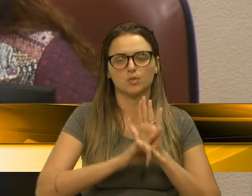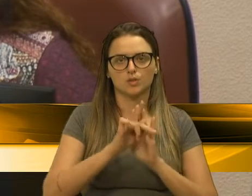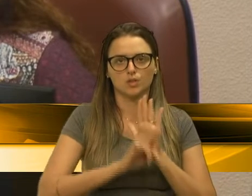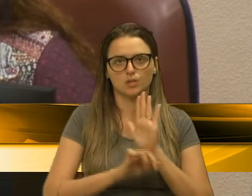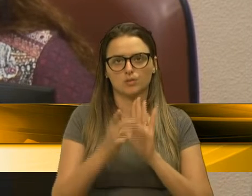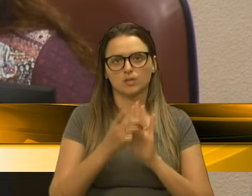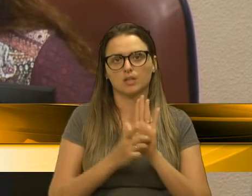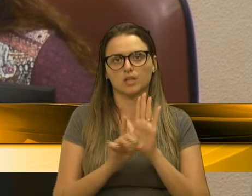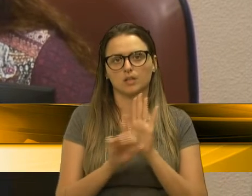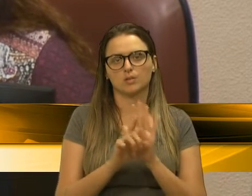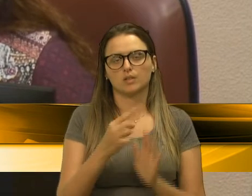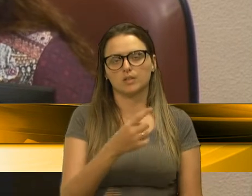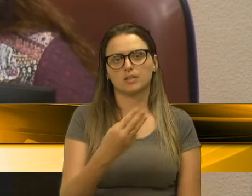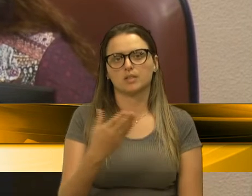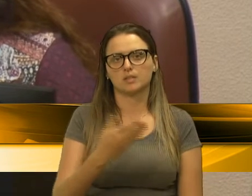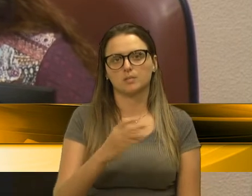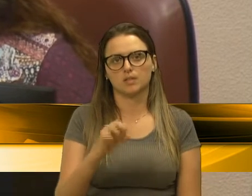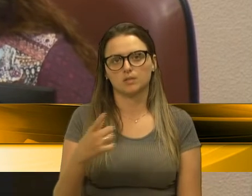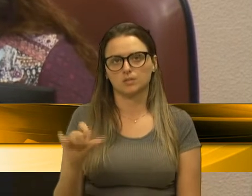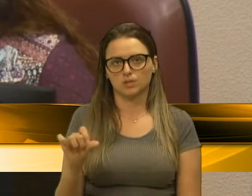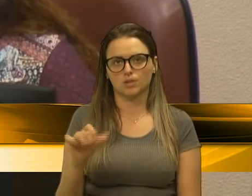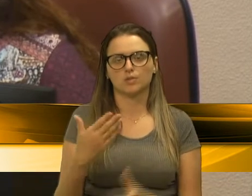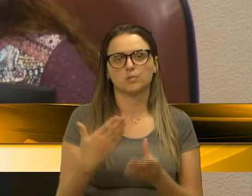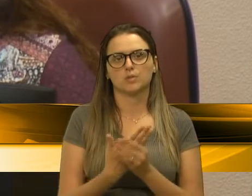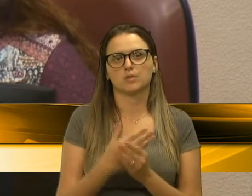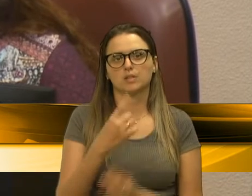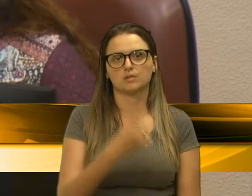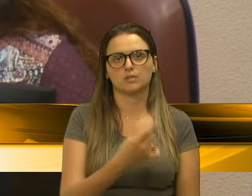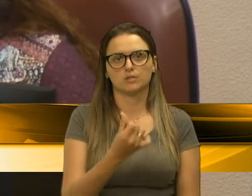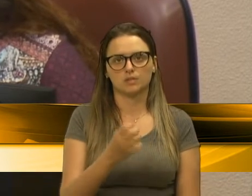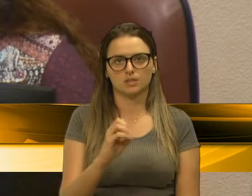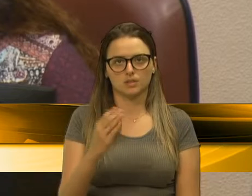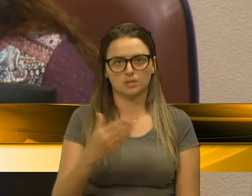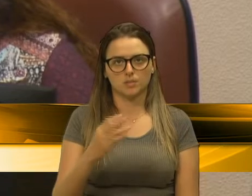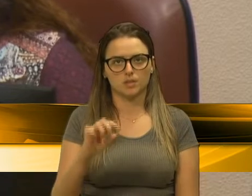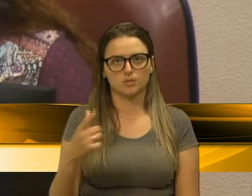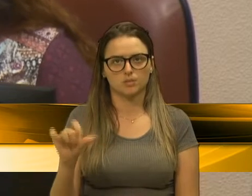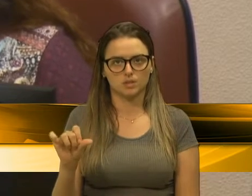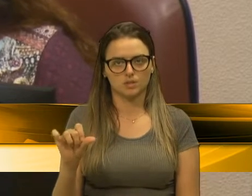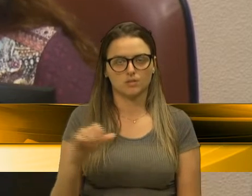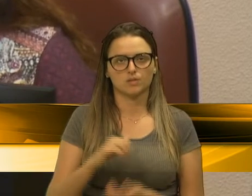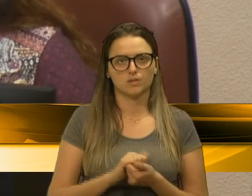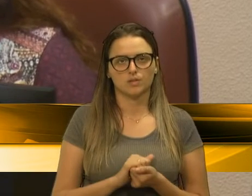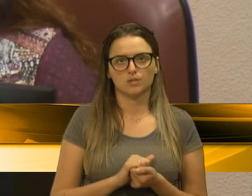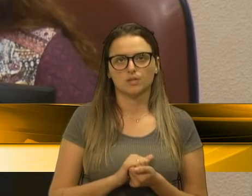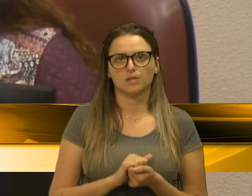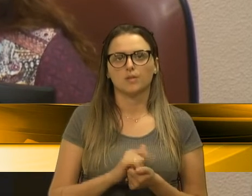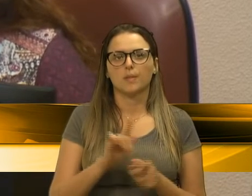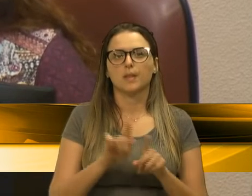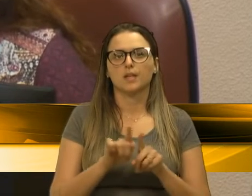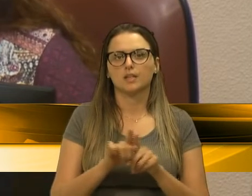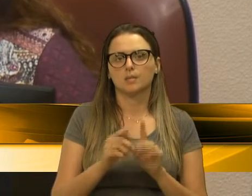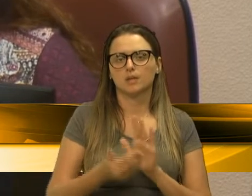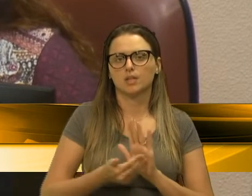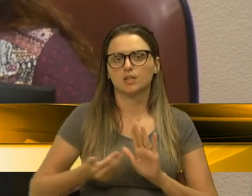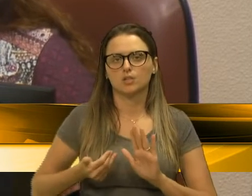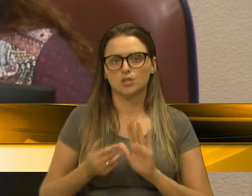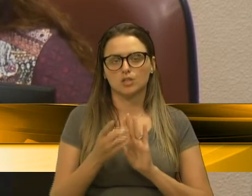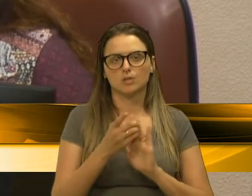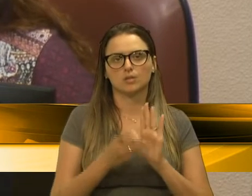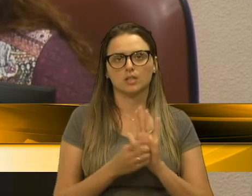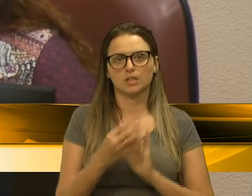decreto legislativo número 13/2019, processo número 160/2019, que susta o decreto